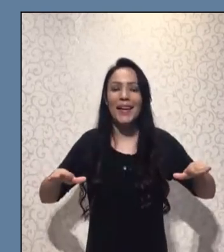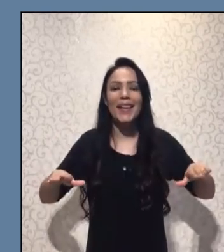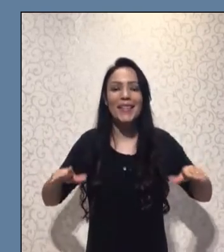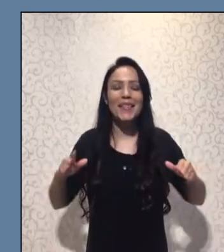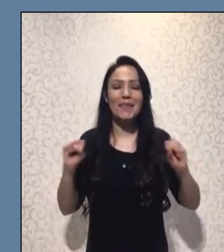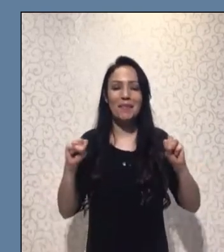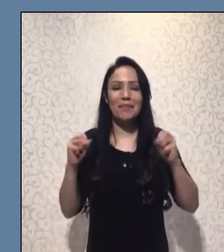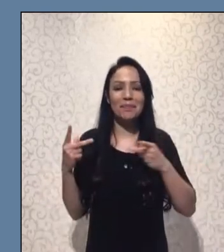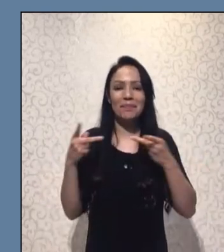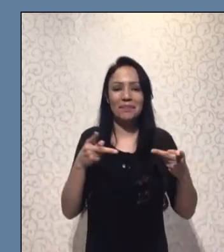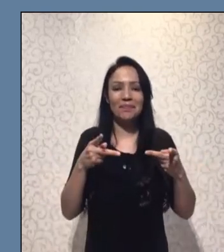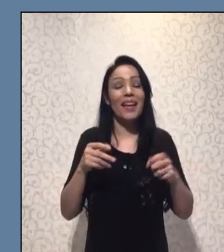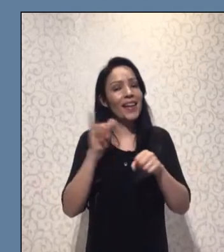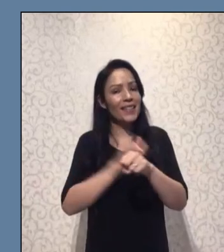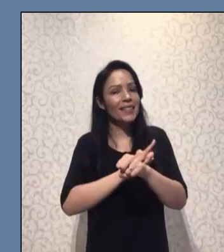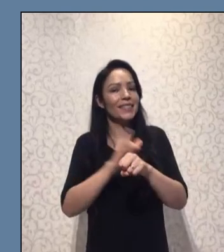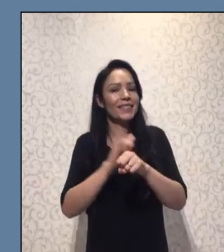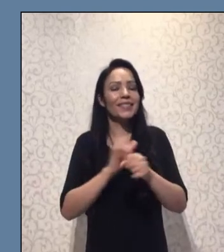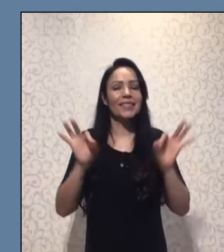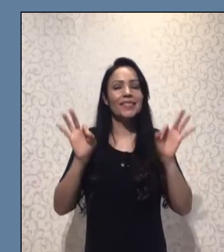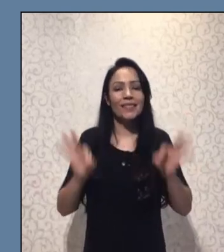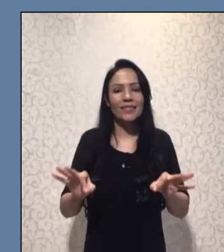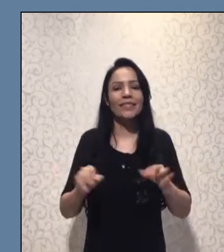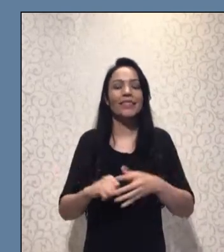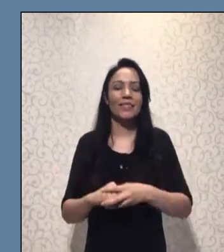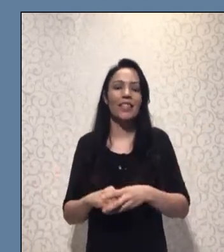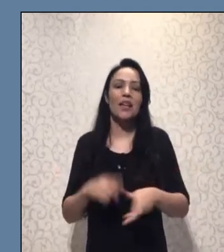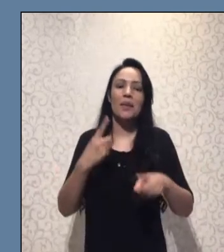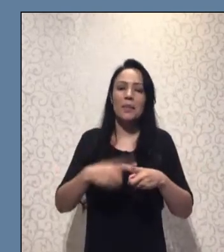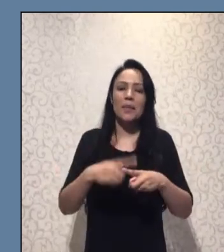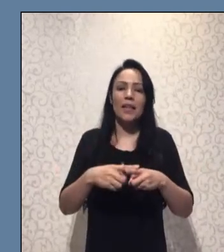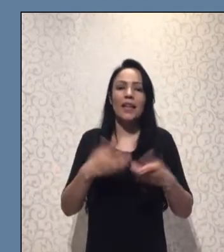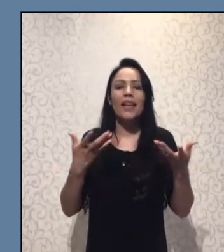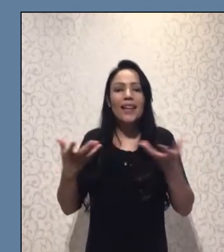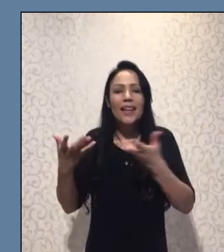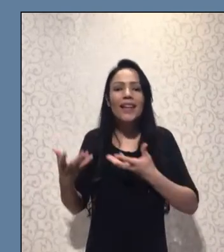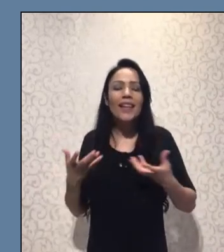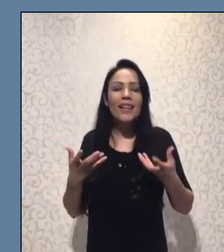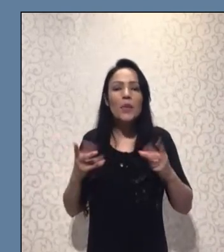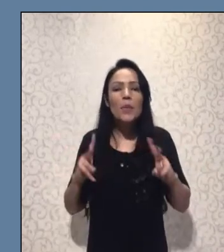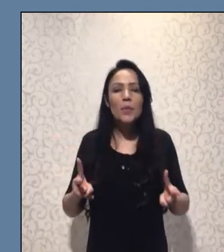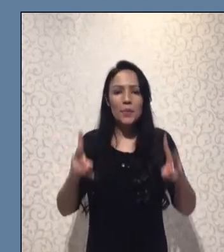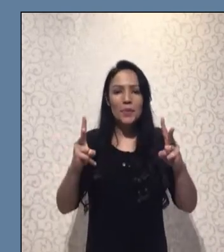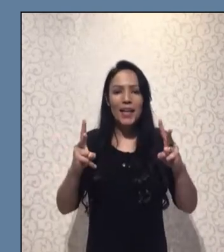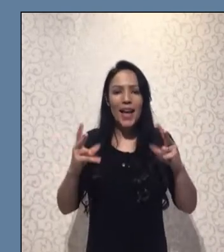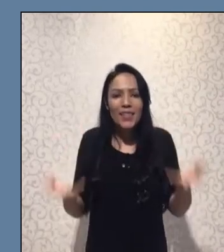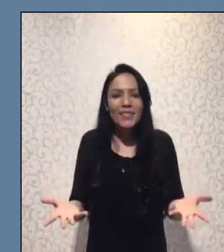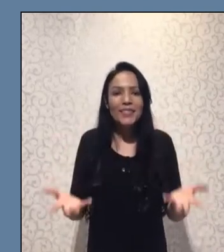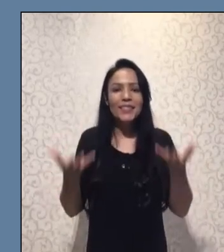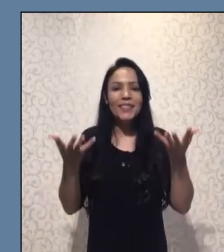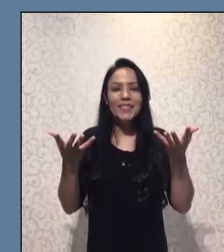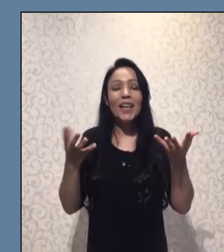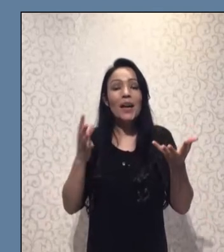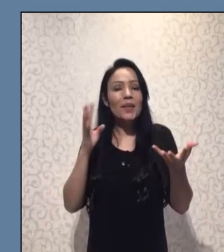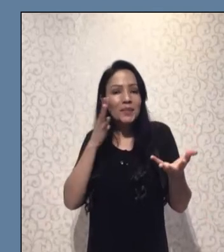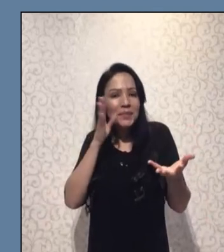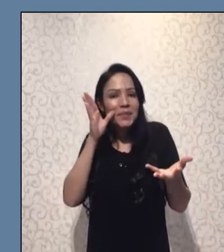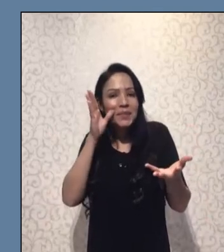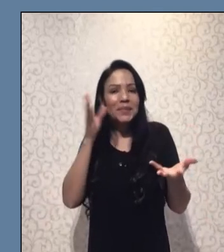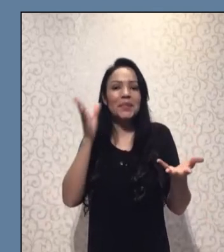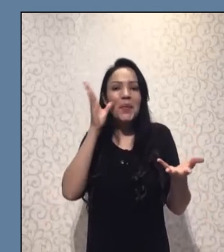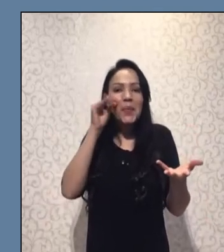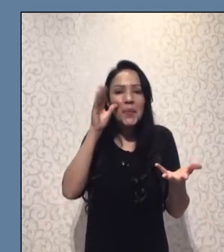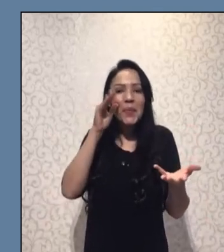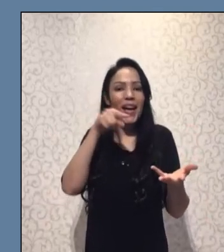muito legítimas, porque querem manter aceso o interesse nas obras. Porque eu acho